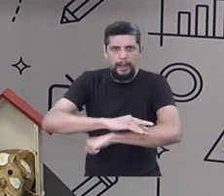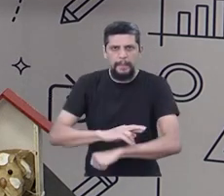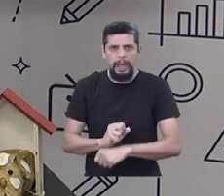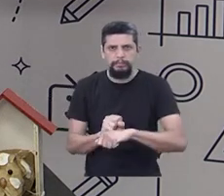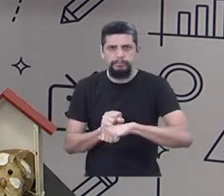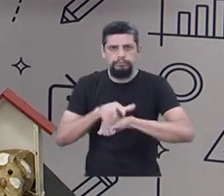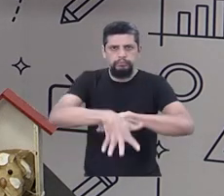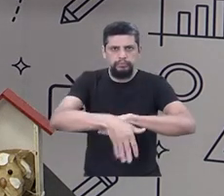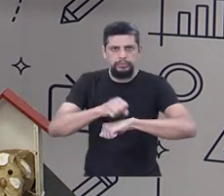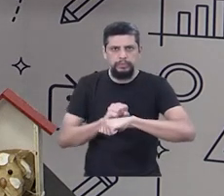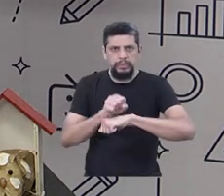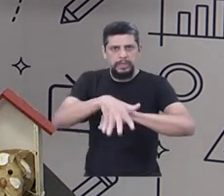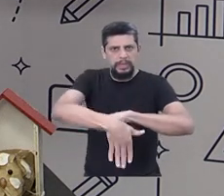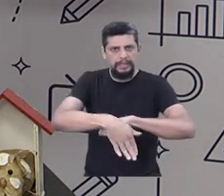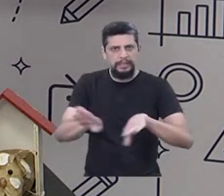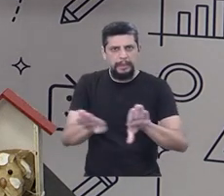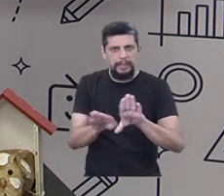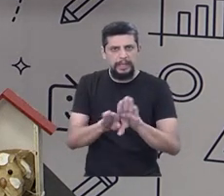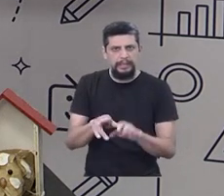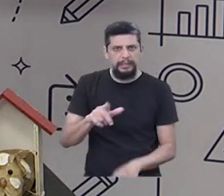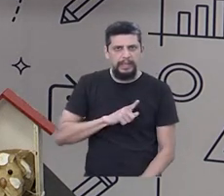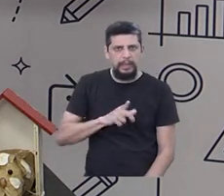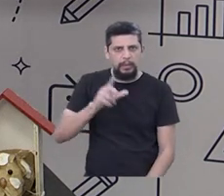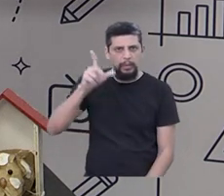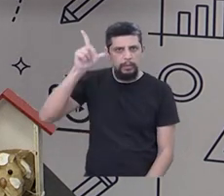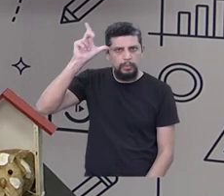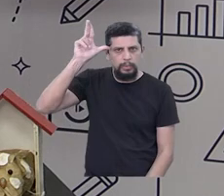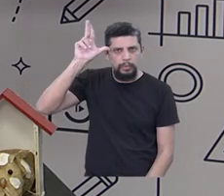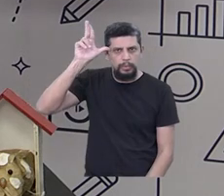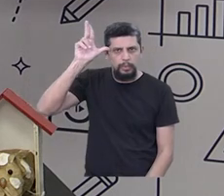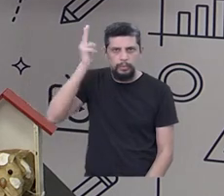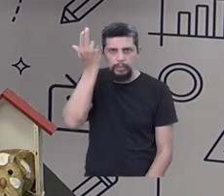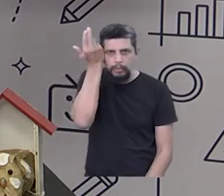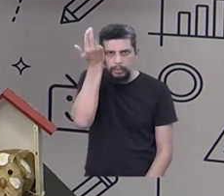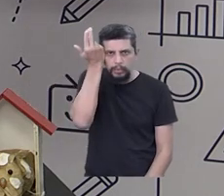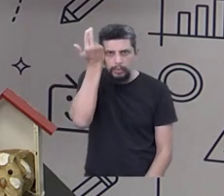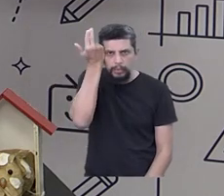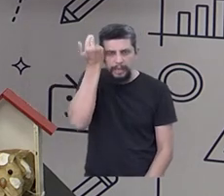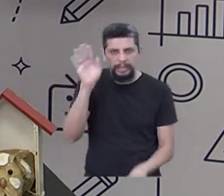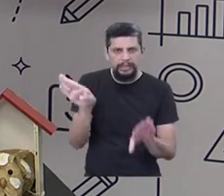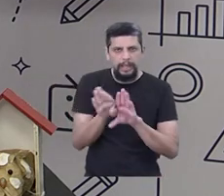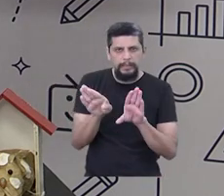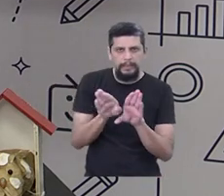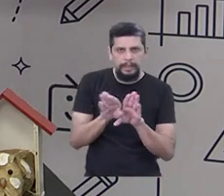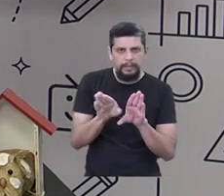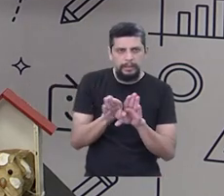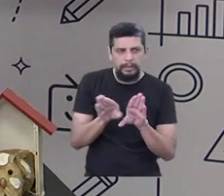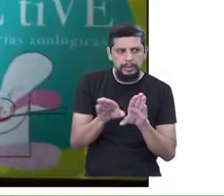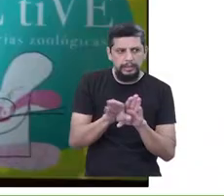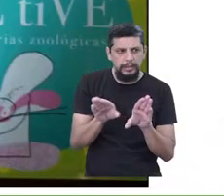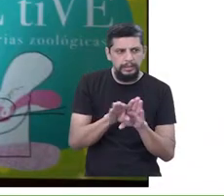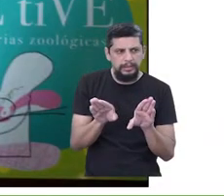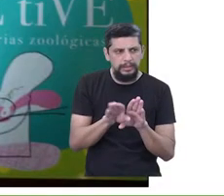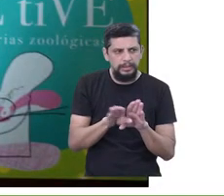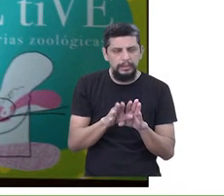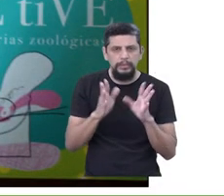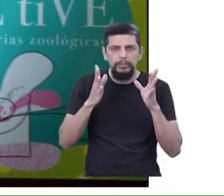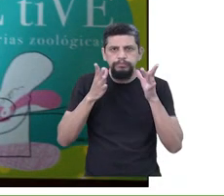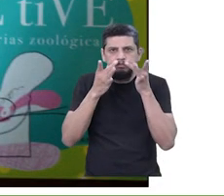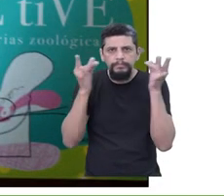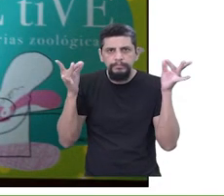rã. Temos um coelho na cartola. E temos ali, bem próximo do os,